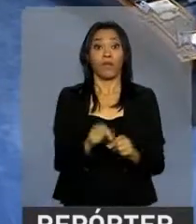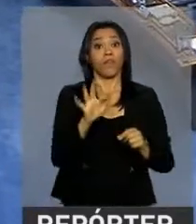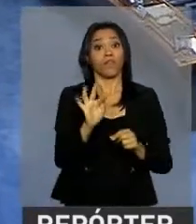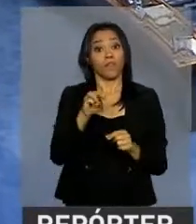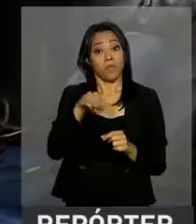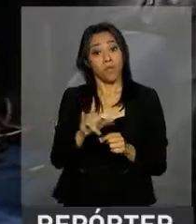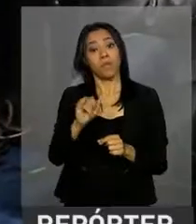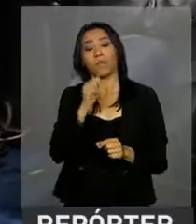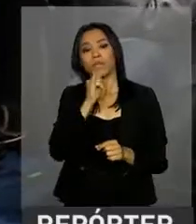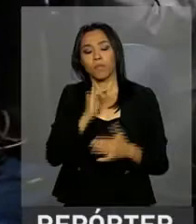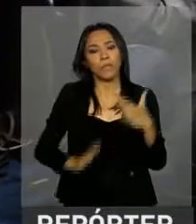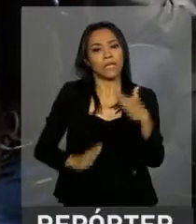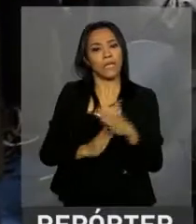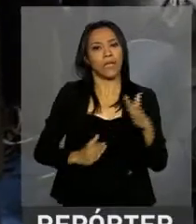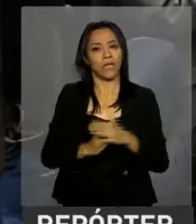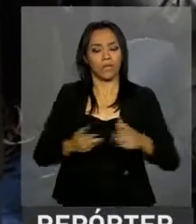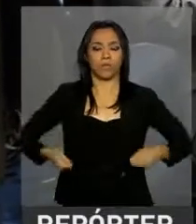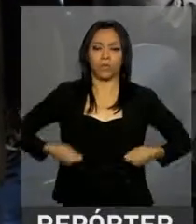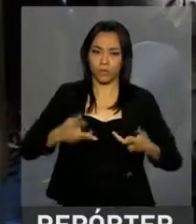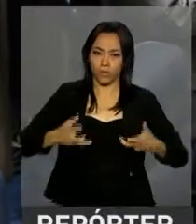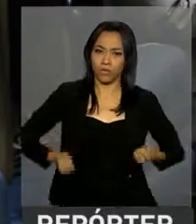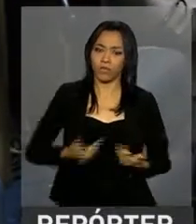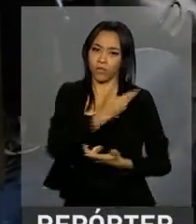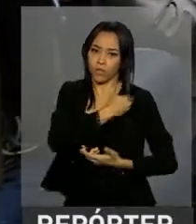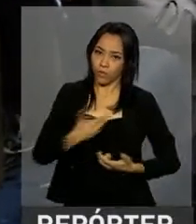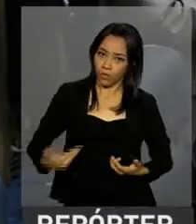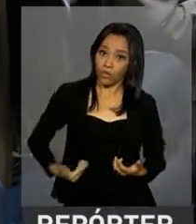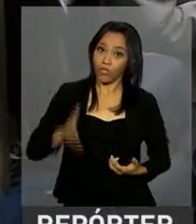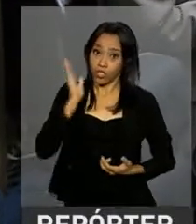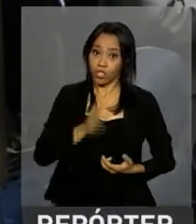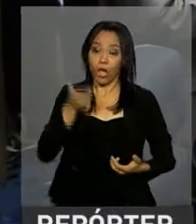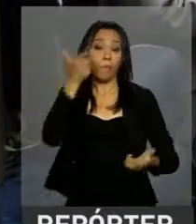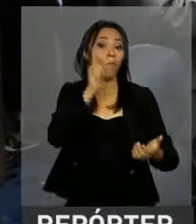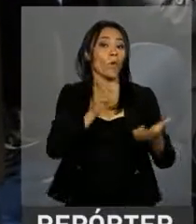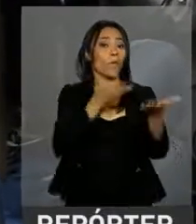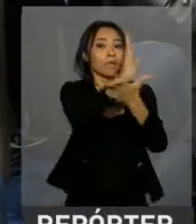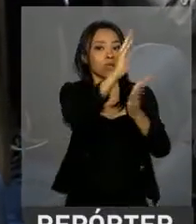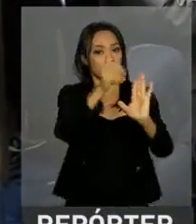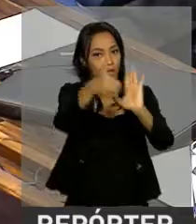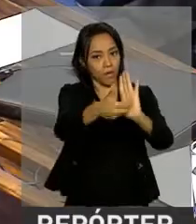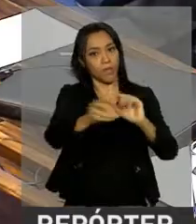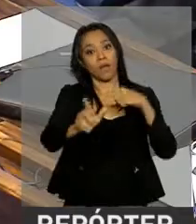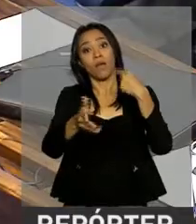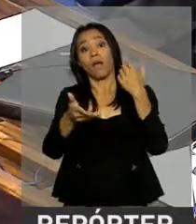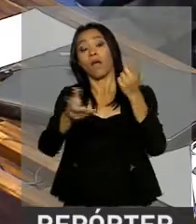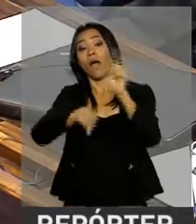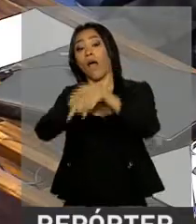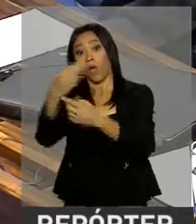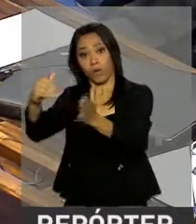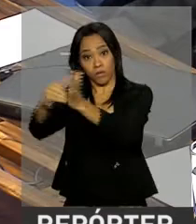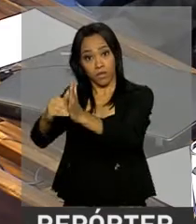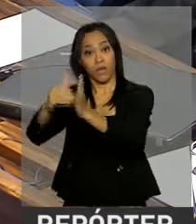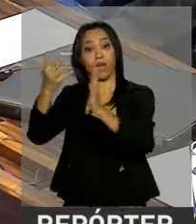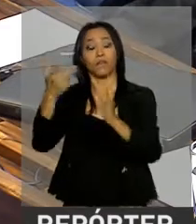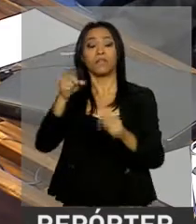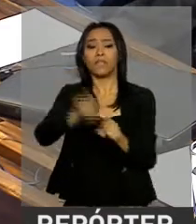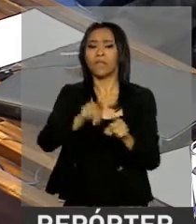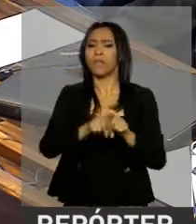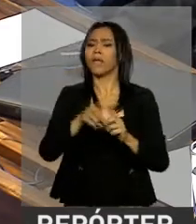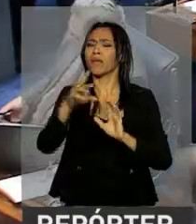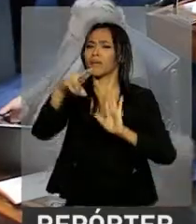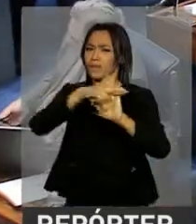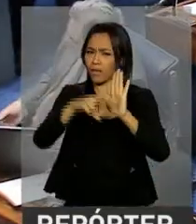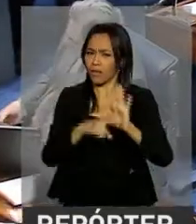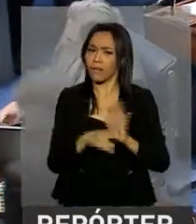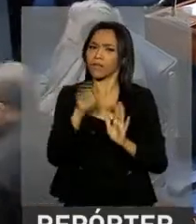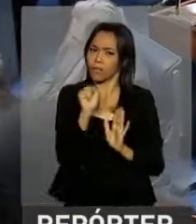como a do teto para o aumento dos gastos públicos, que já passou pela Câmara e está no Senado, e da Previdência Social, que deve ser enviada